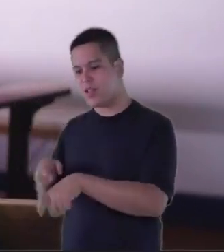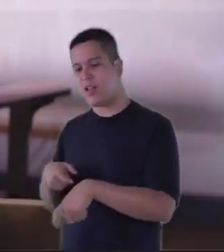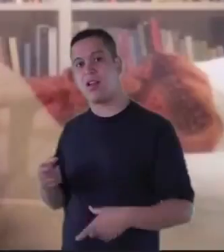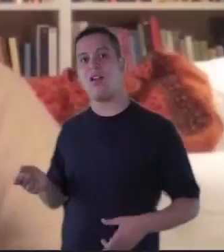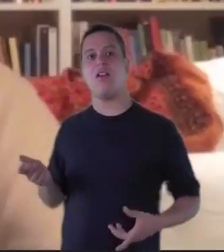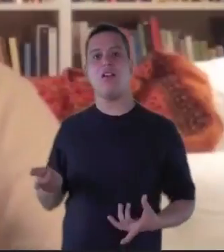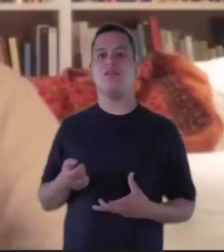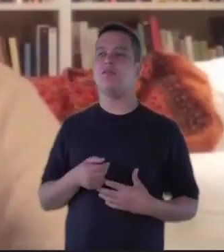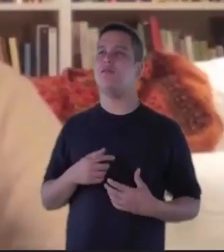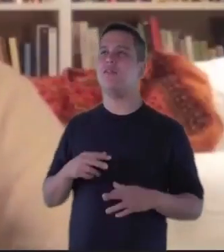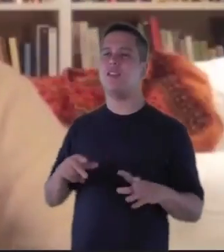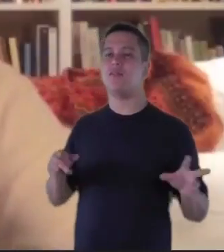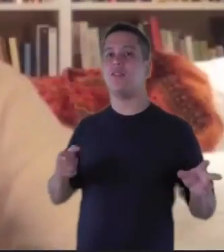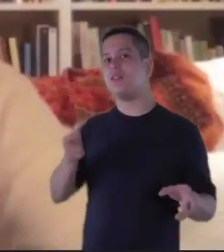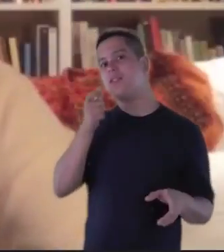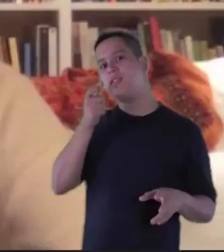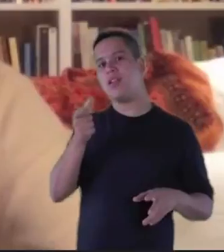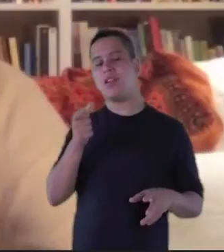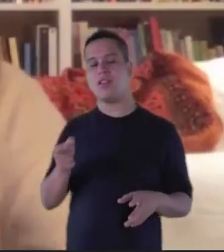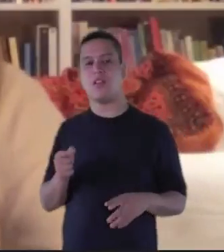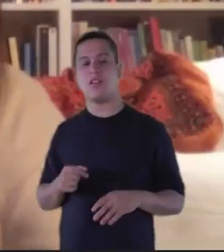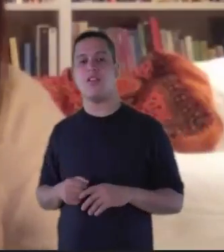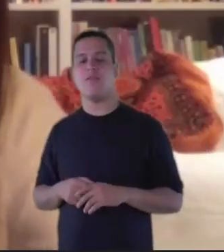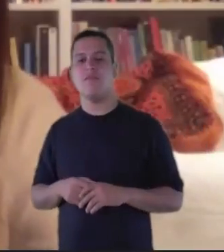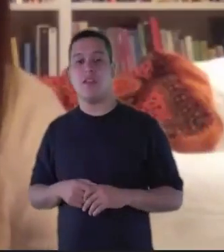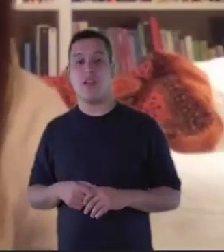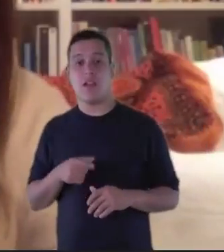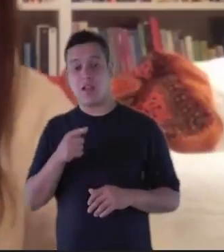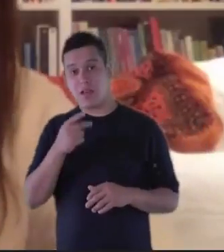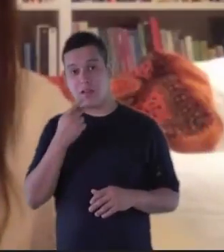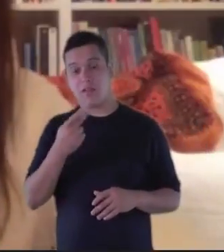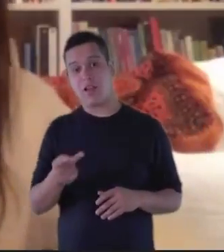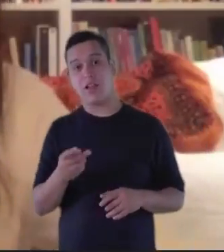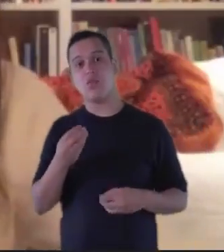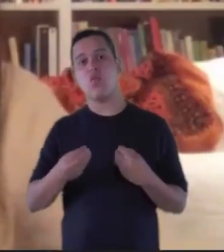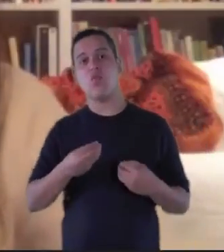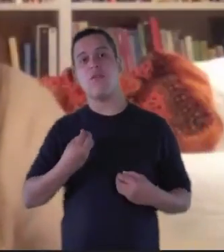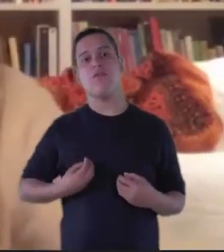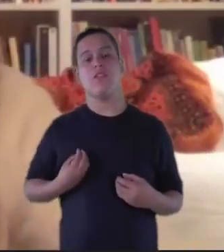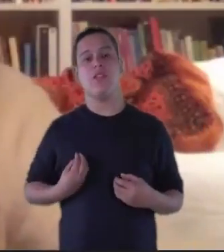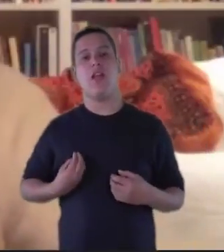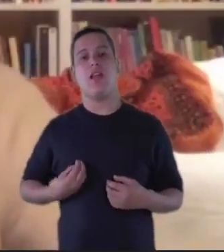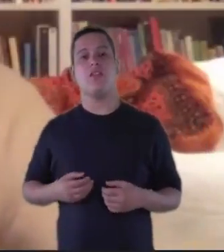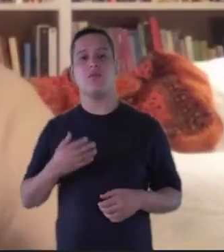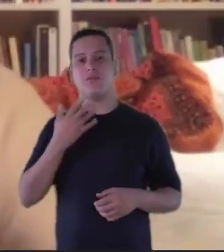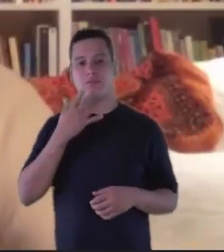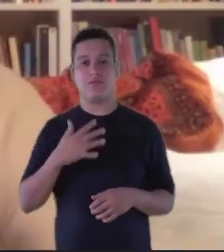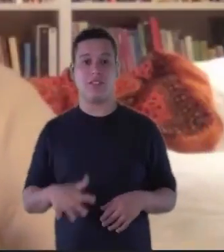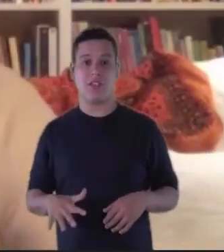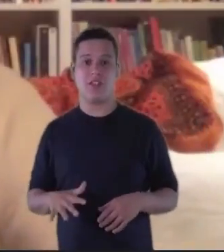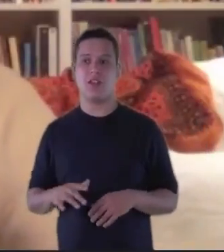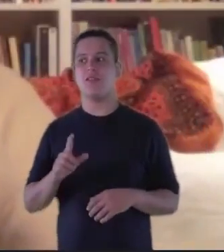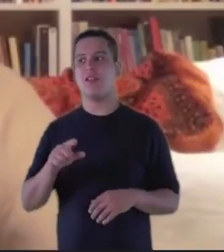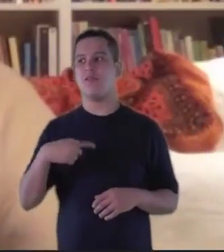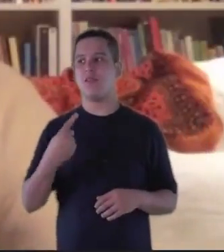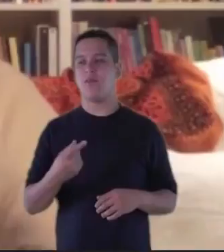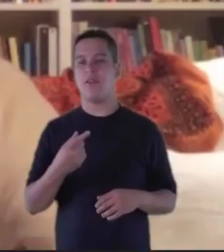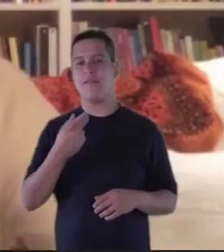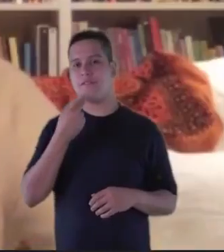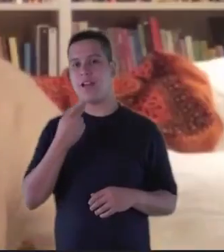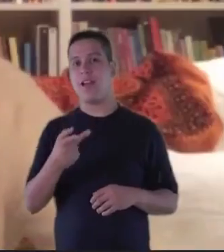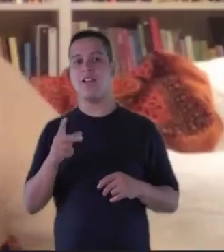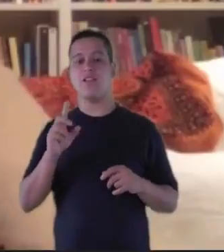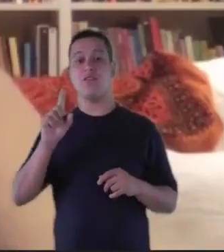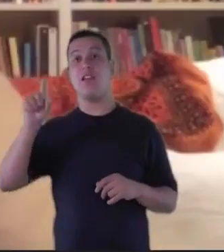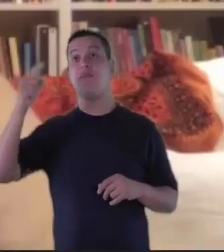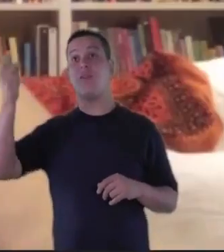da Serra e tal. Aí ele conta dela menina, dela contando dela menina lá, conta dela aos 80